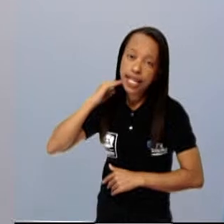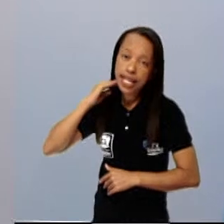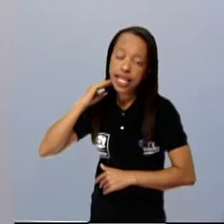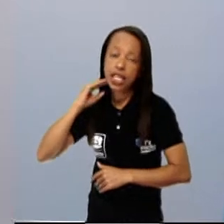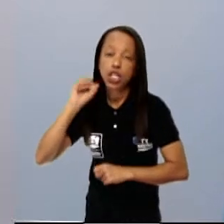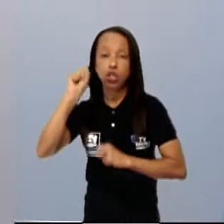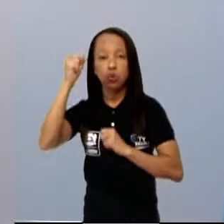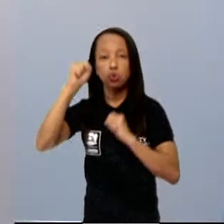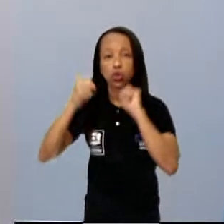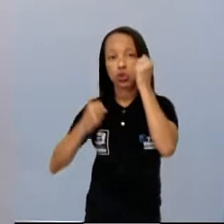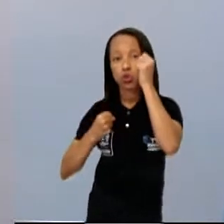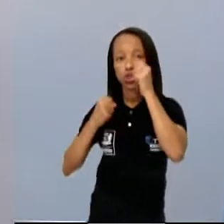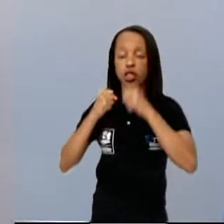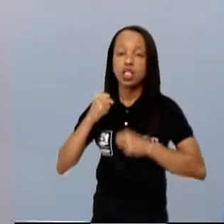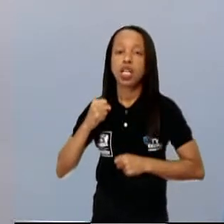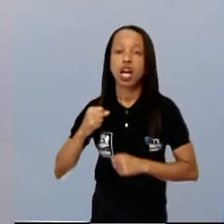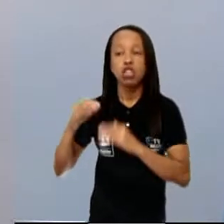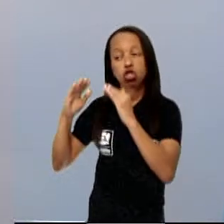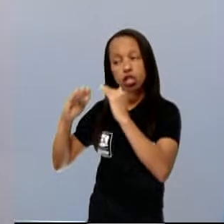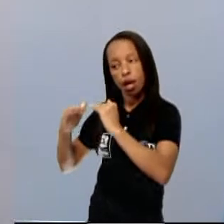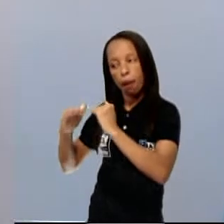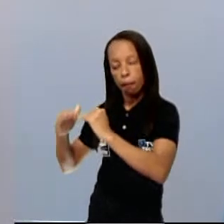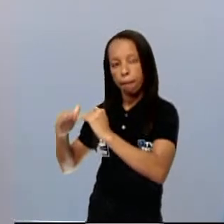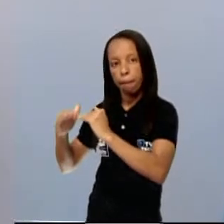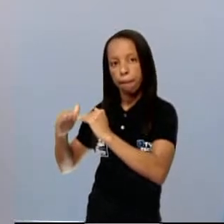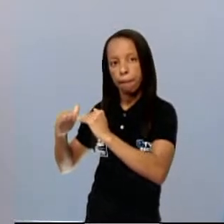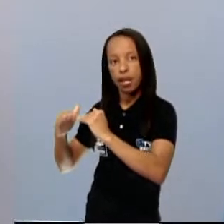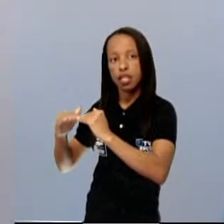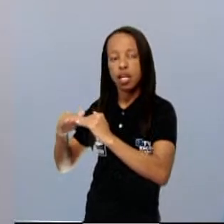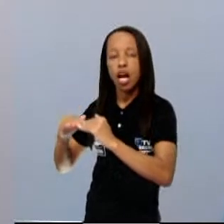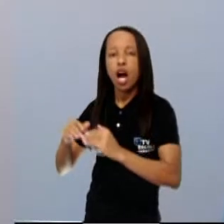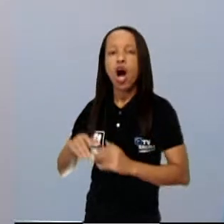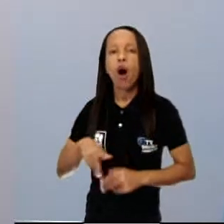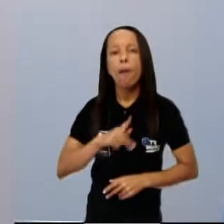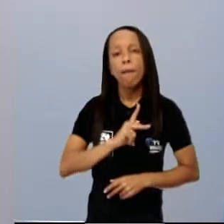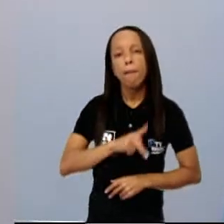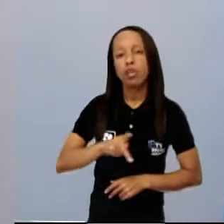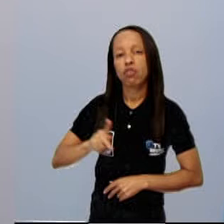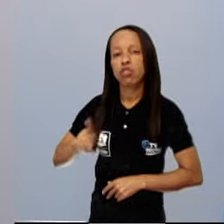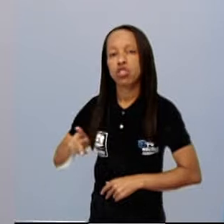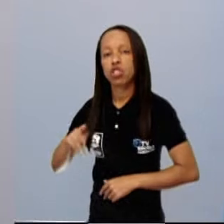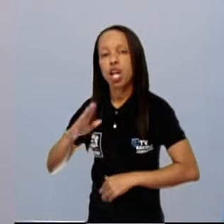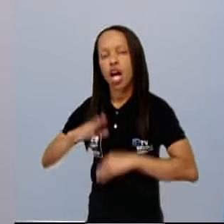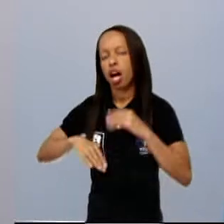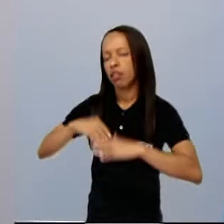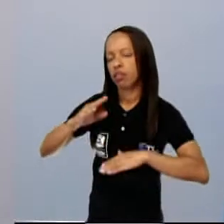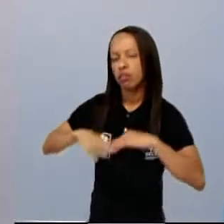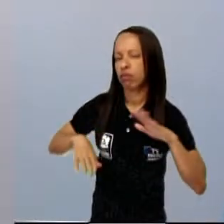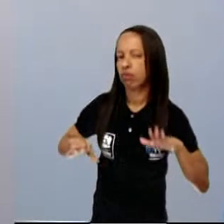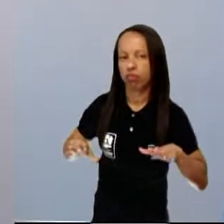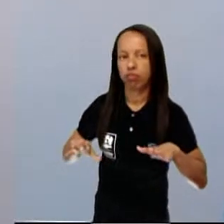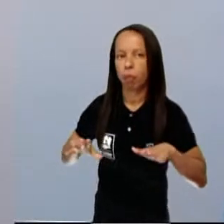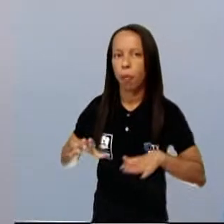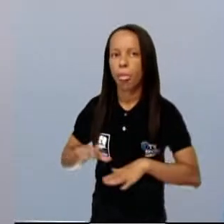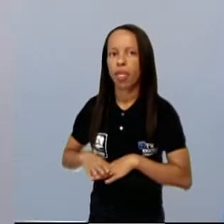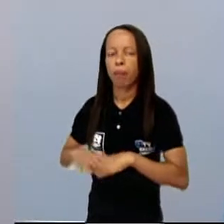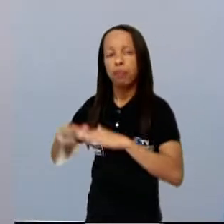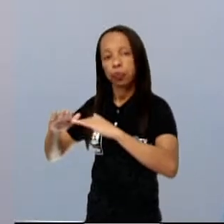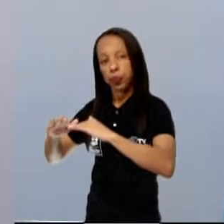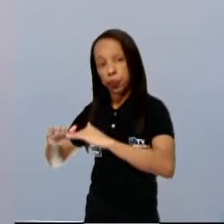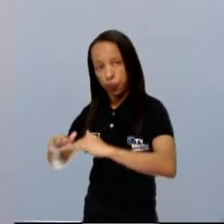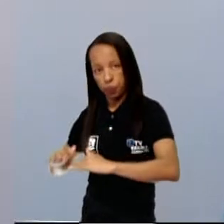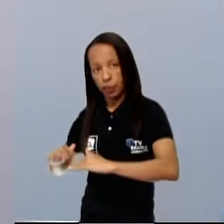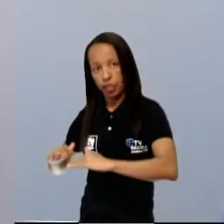e funcionários públicos. Na baixa burguesia nós temos os pequenos comerciantes. E para terminar, nas classes